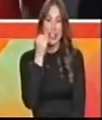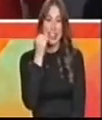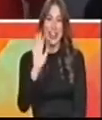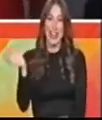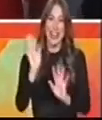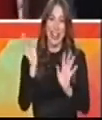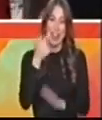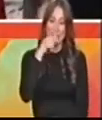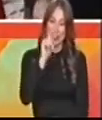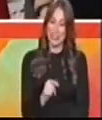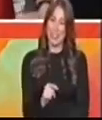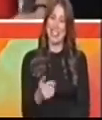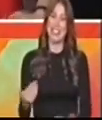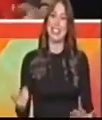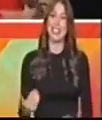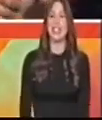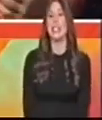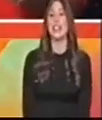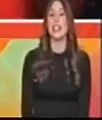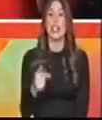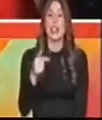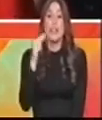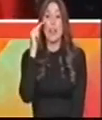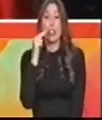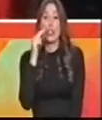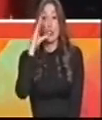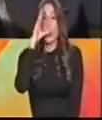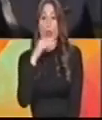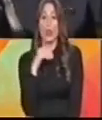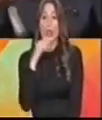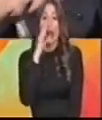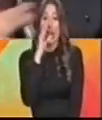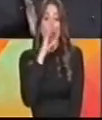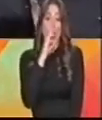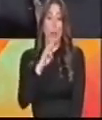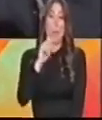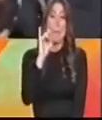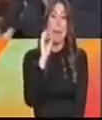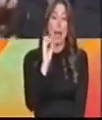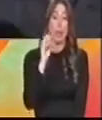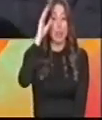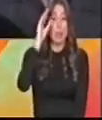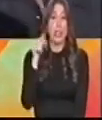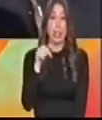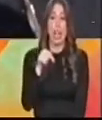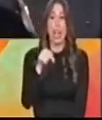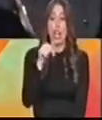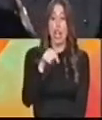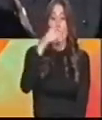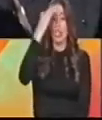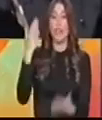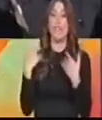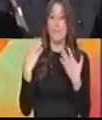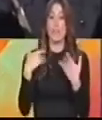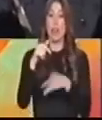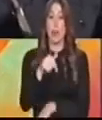Olá de novo, e reparem só, não sei se o Mário Marques previu este verão de São Martinho, que se vive literalmente aqui em Penafiel,